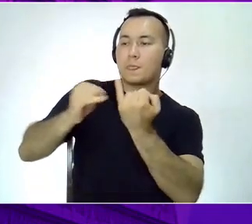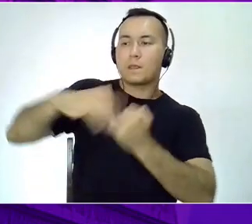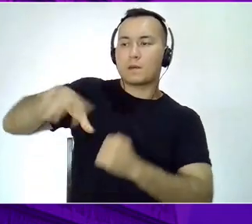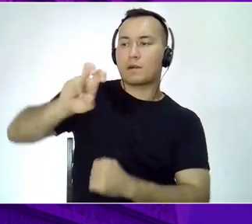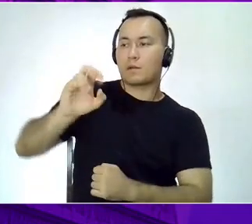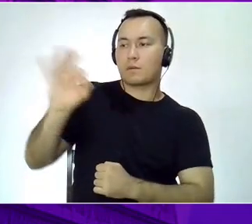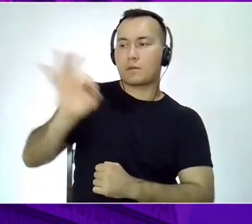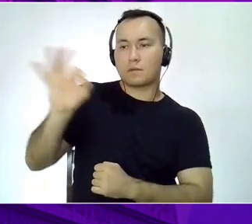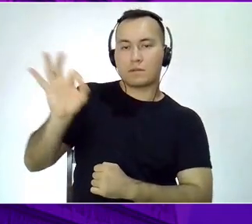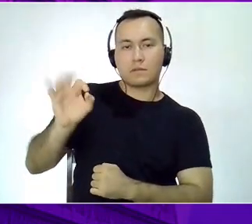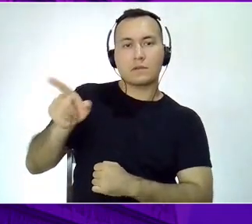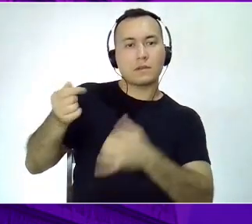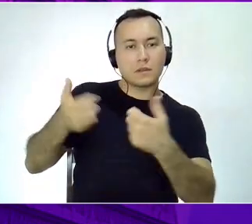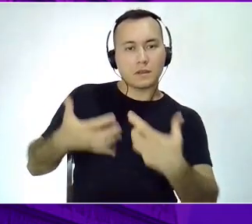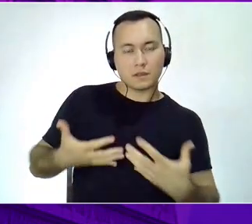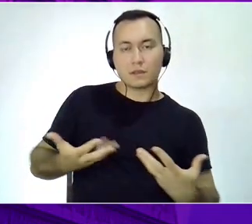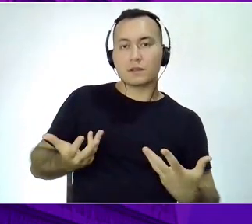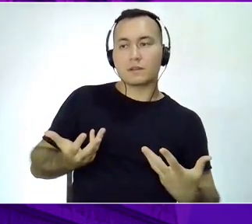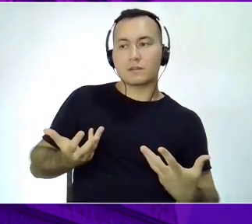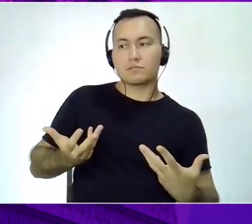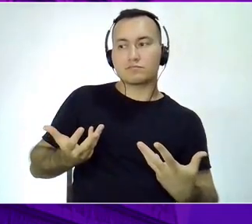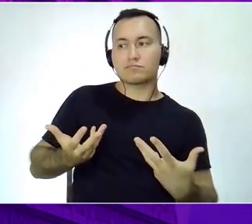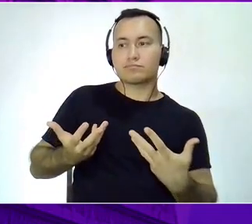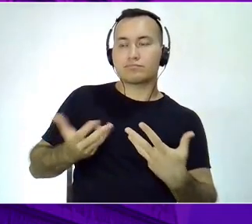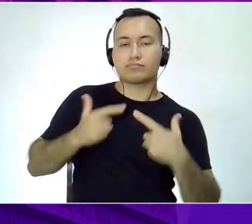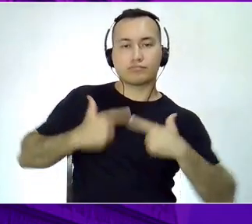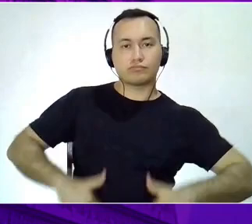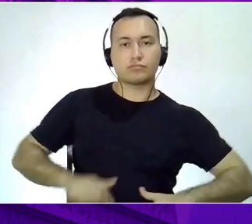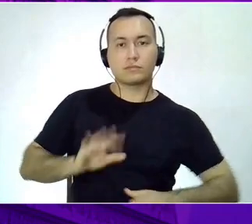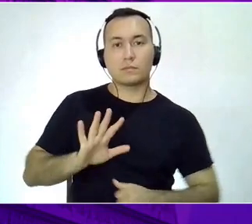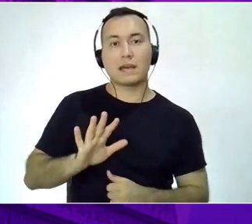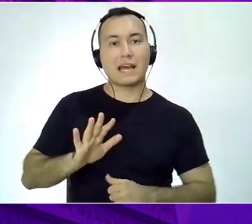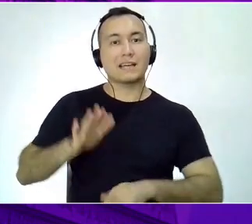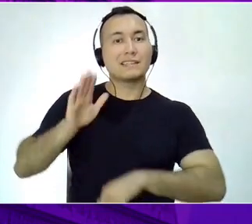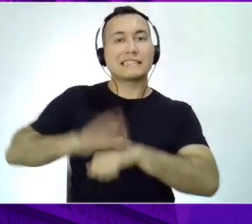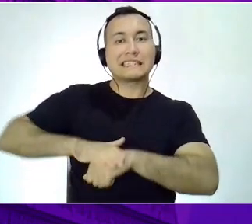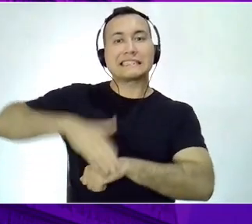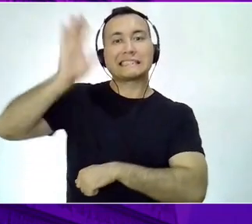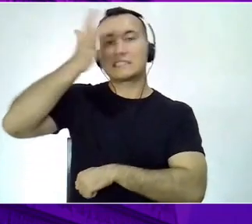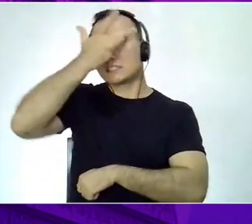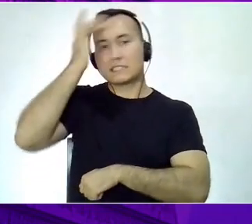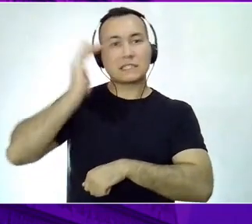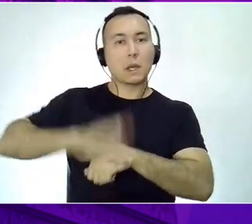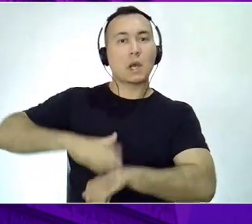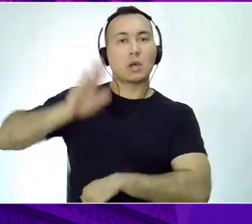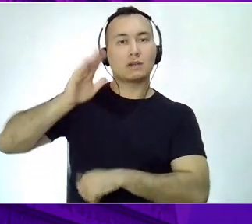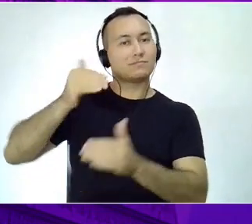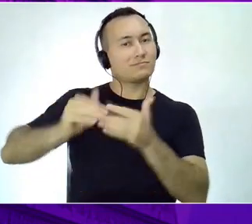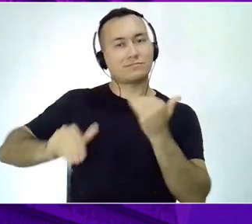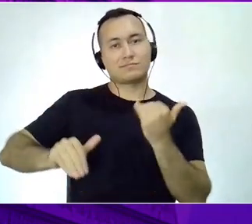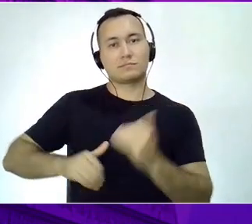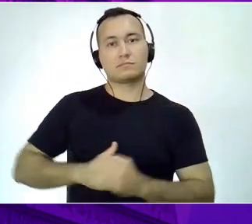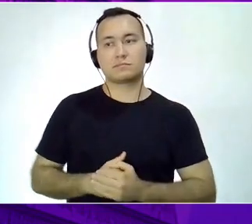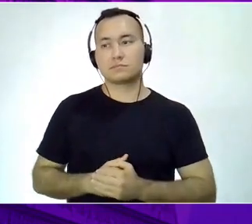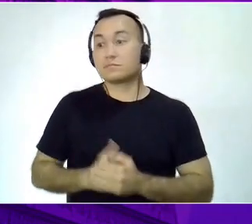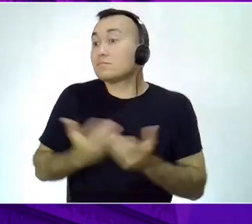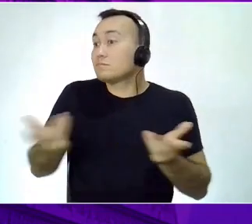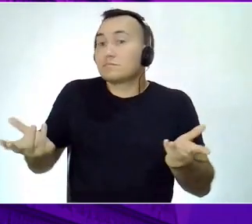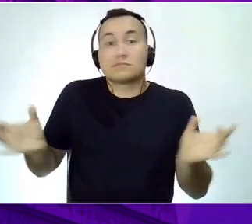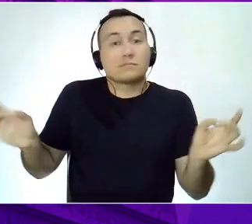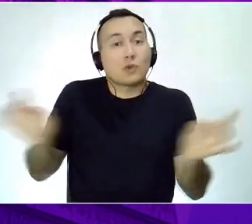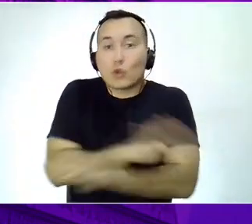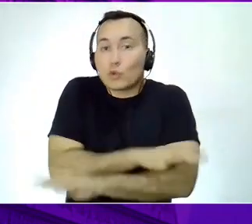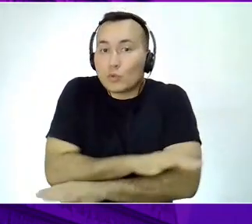O que eu estou querendo ver? Eu estou querendo ver a composição do total de respondentes. Eu quero ver no nível de